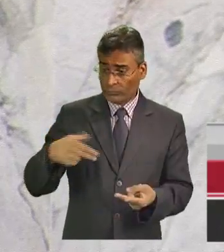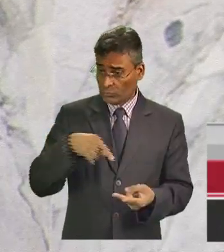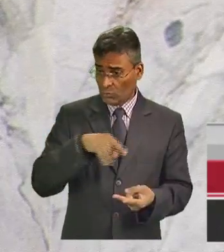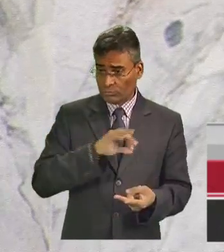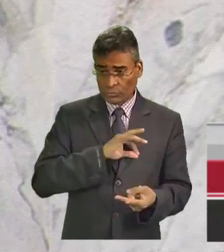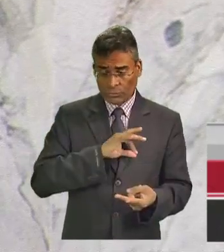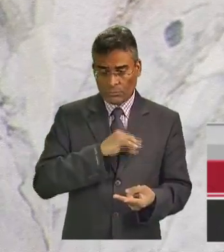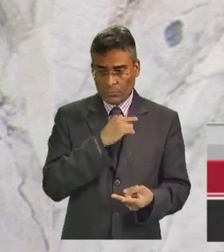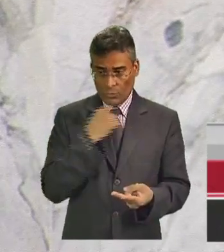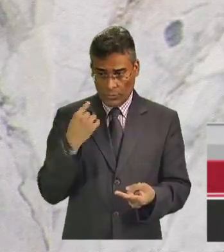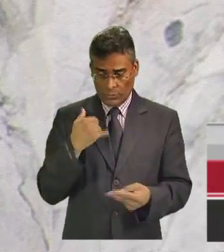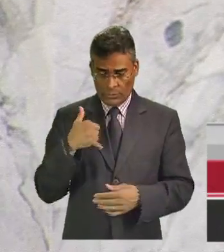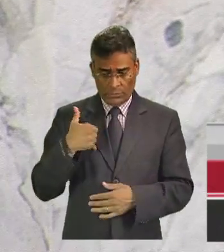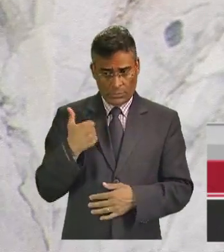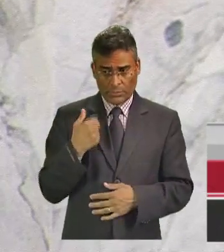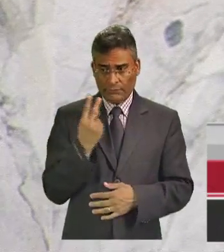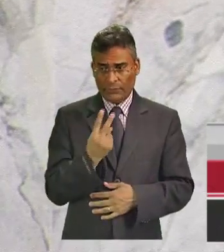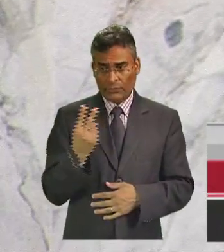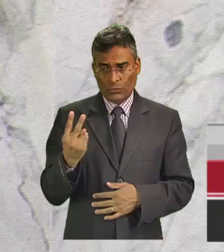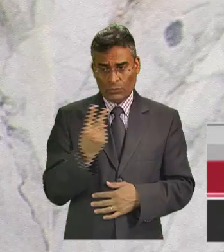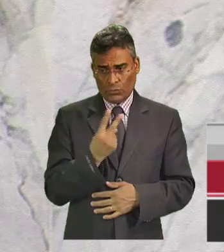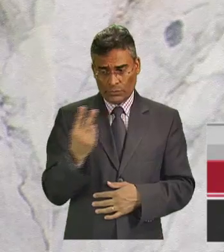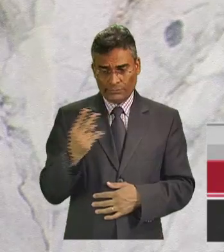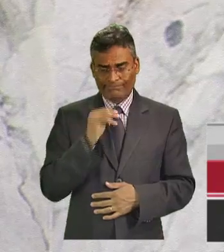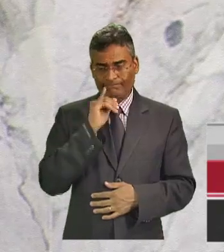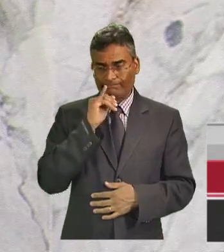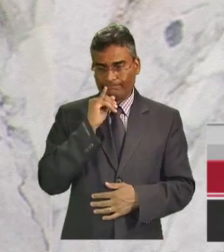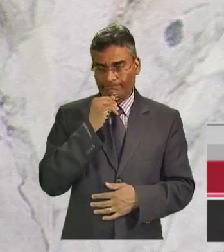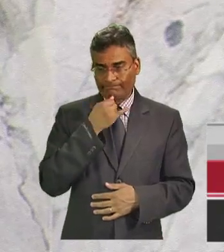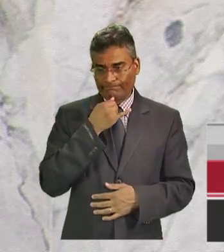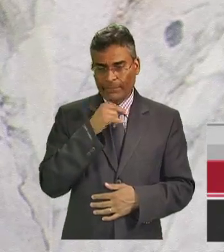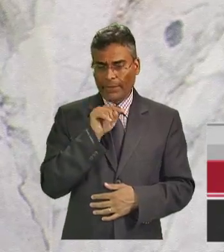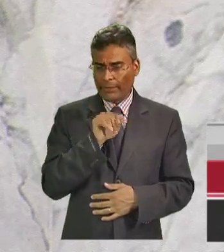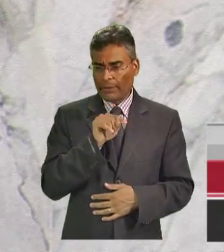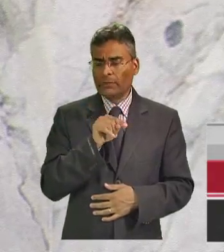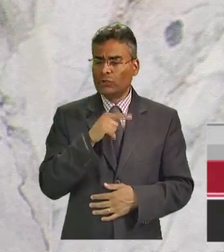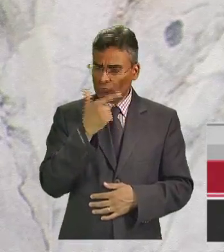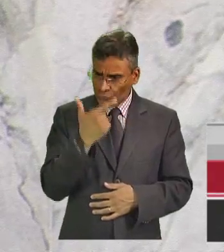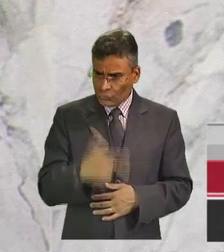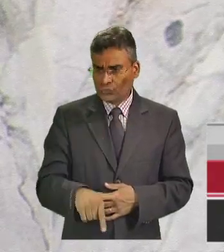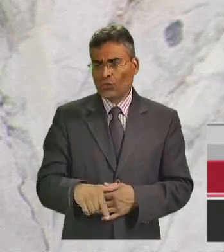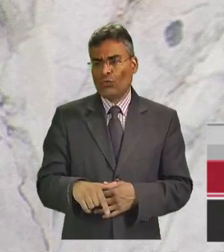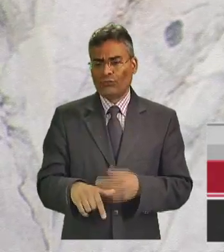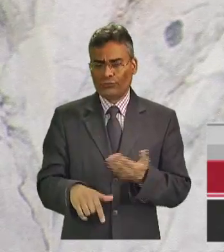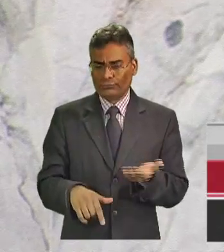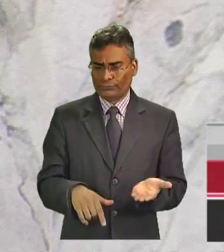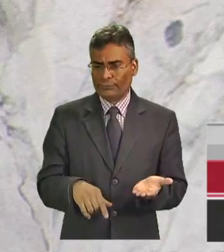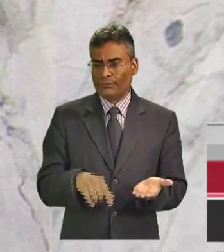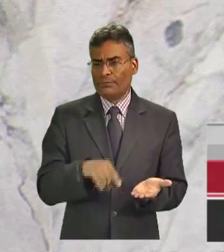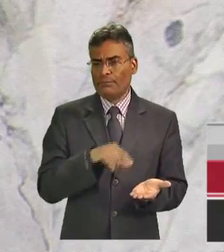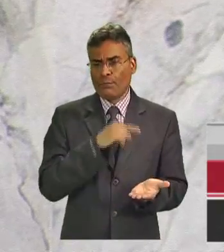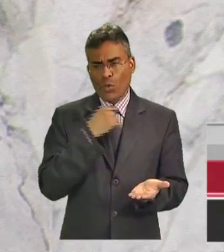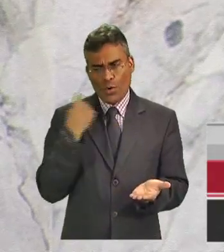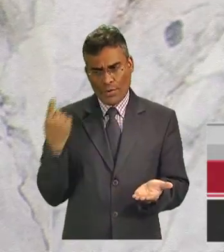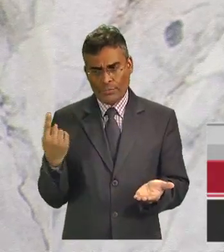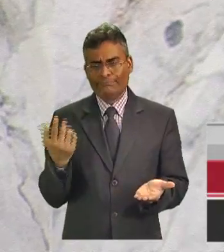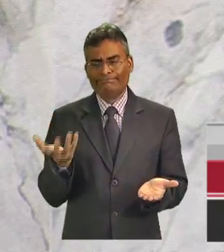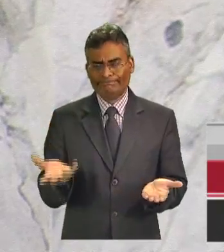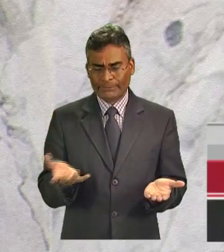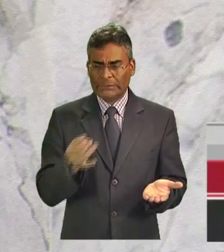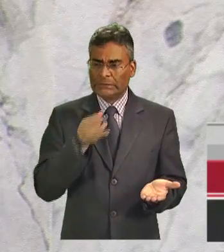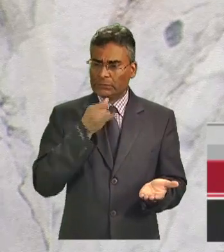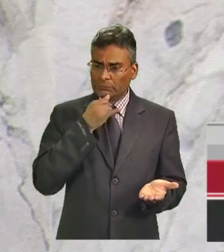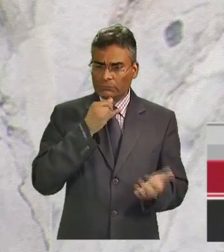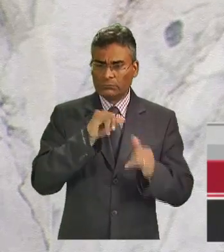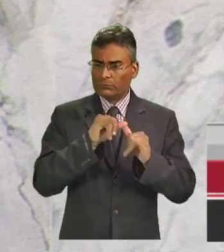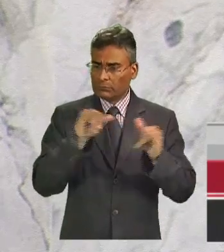Esse policial de 22 anos, infelizmente, foi mais uma perda da segurança pública, é mais uma triste notícia